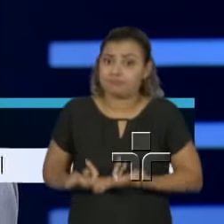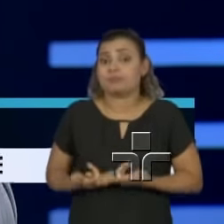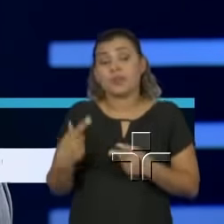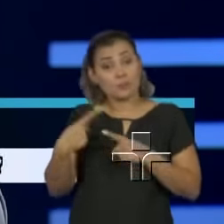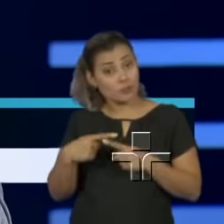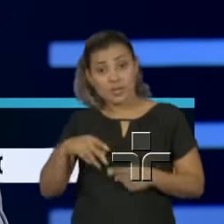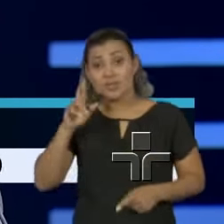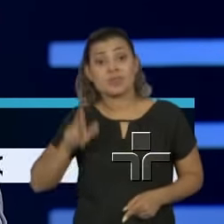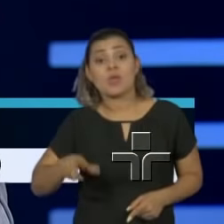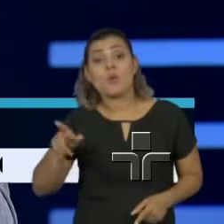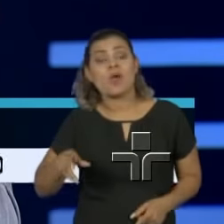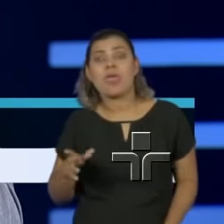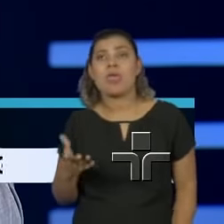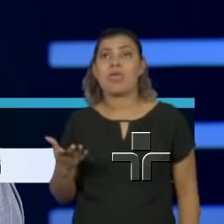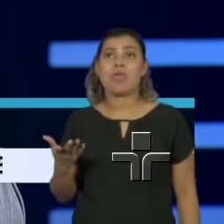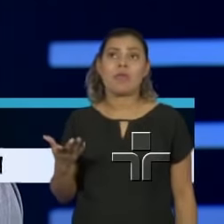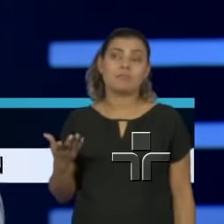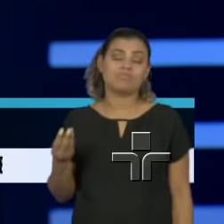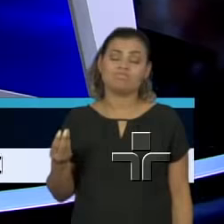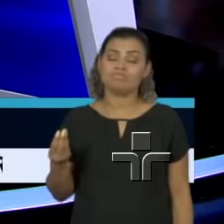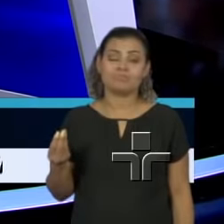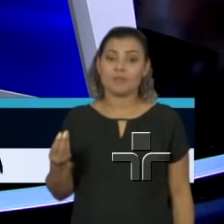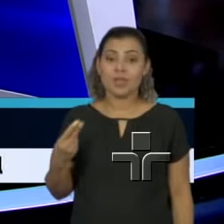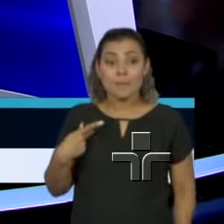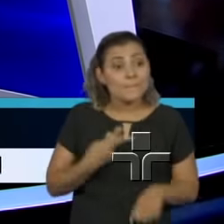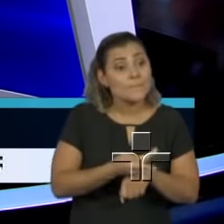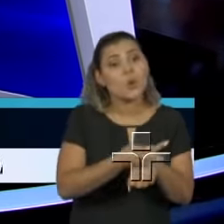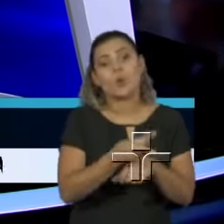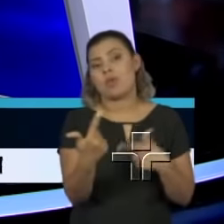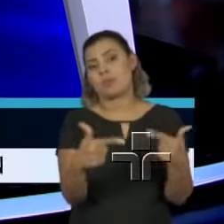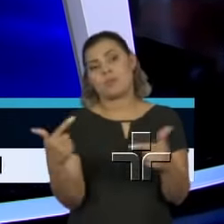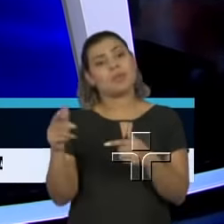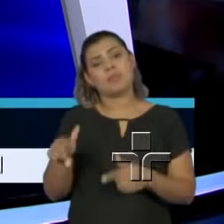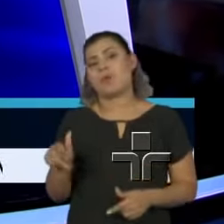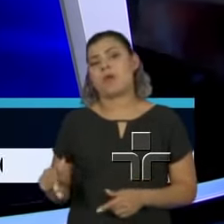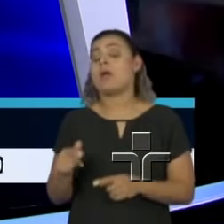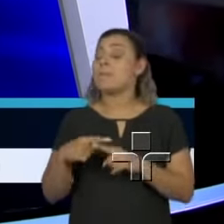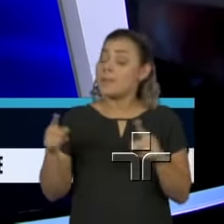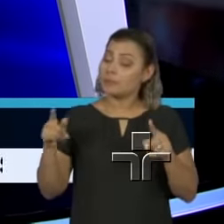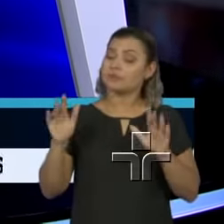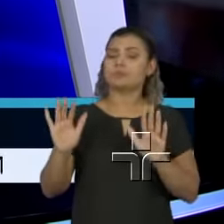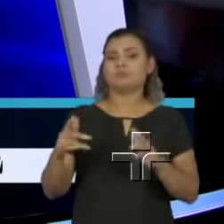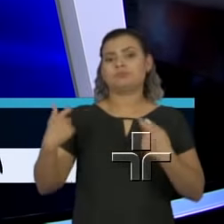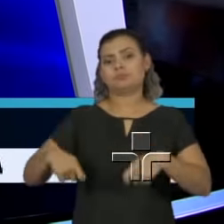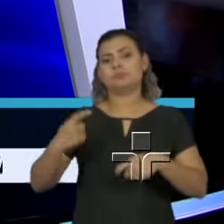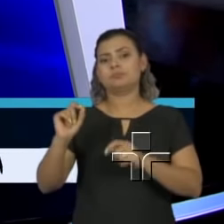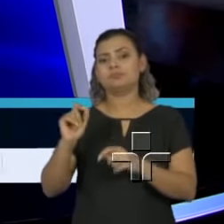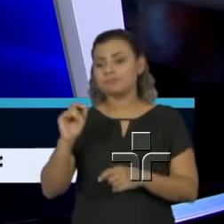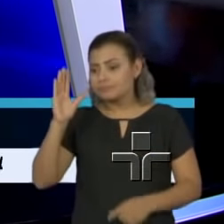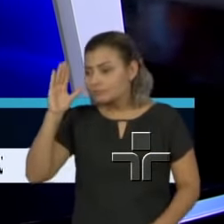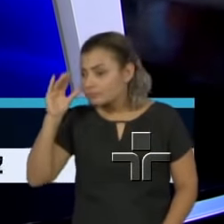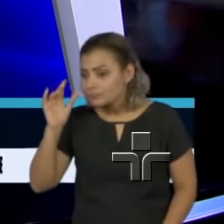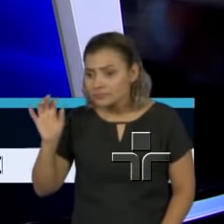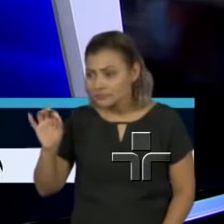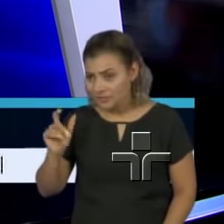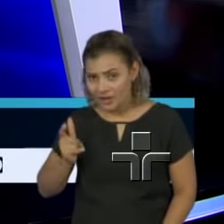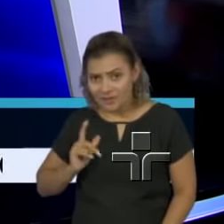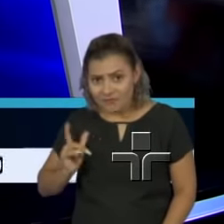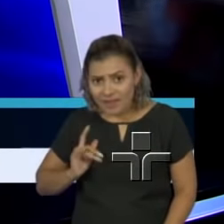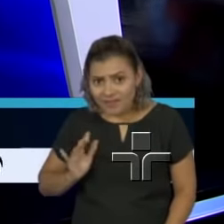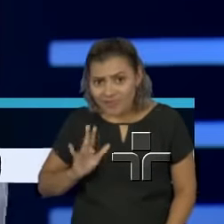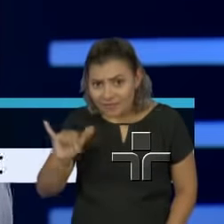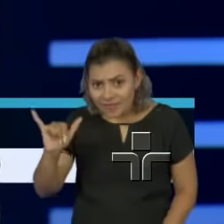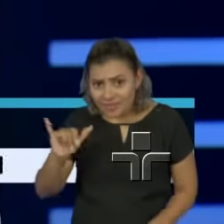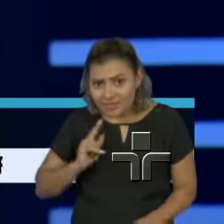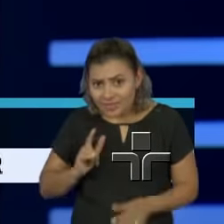trata nem pura e simplesmente de ir atrás do emprego. É até preciso consultar se haverá emprego e se